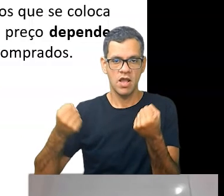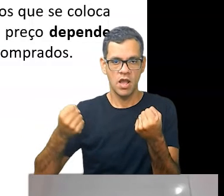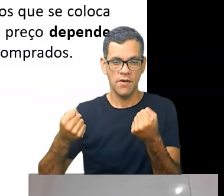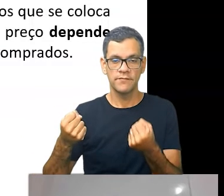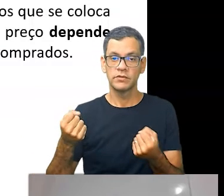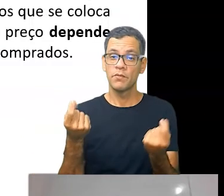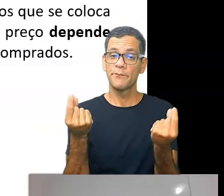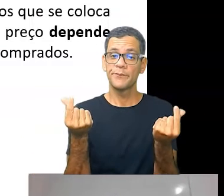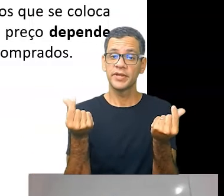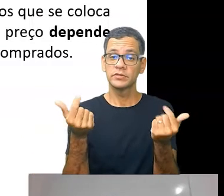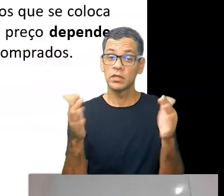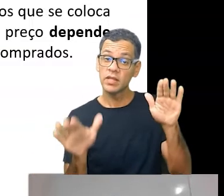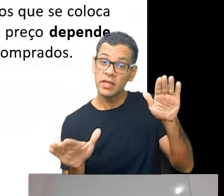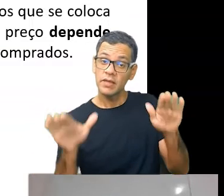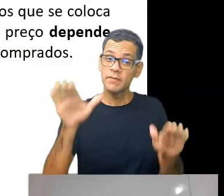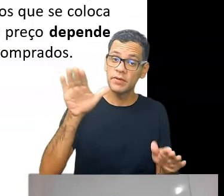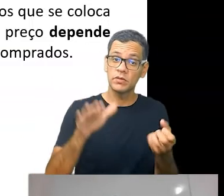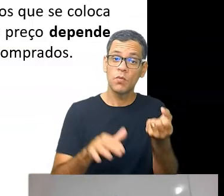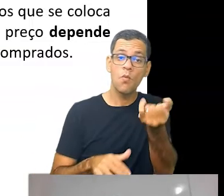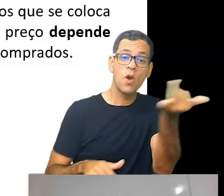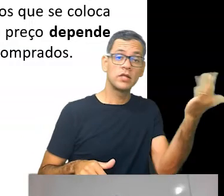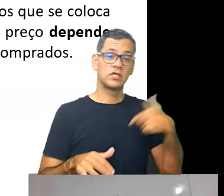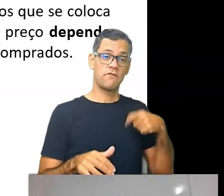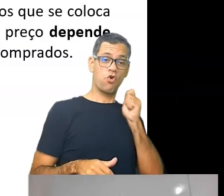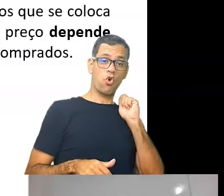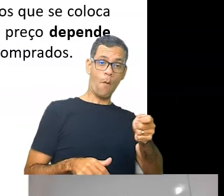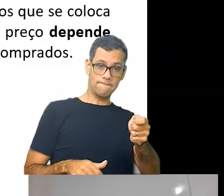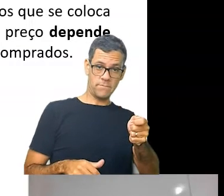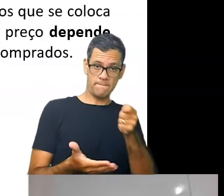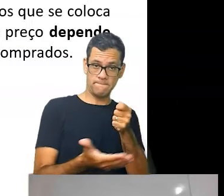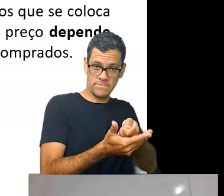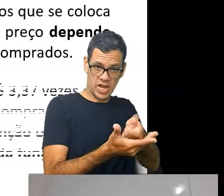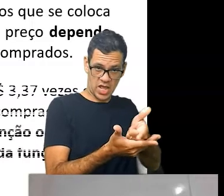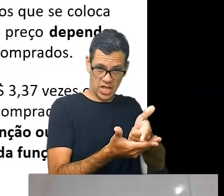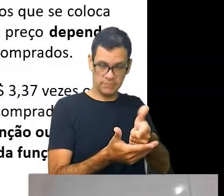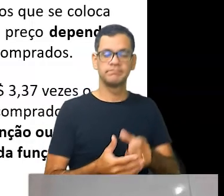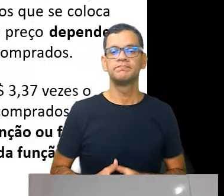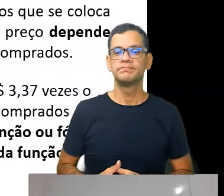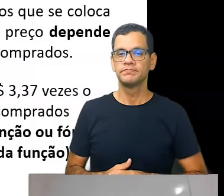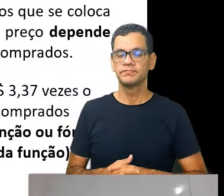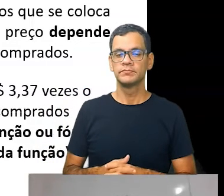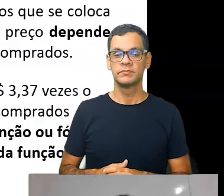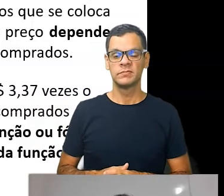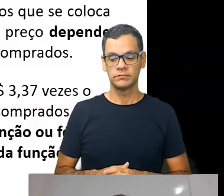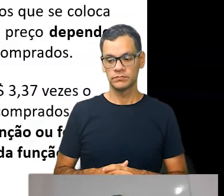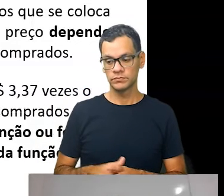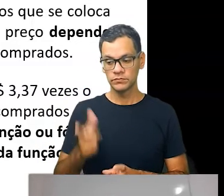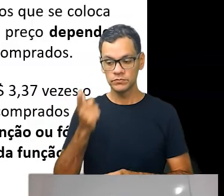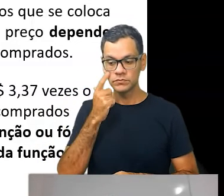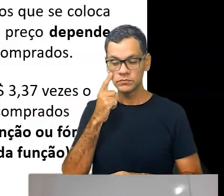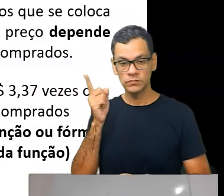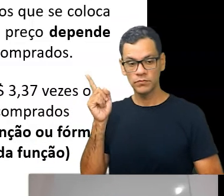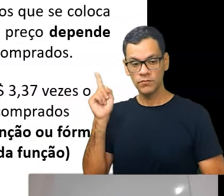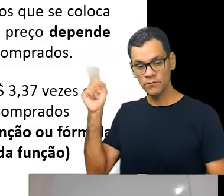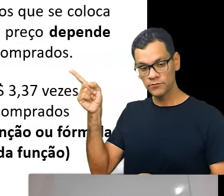tanque. Ou seja, o preço depende do número de litros comprados. Preço a